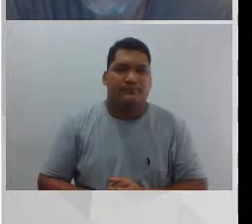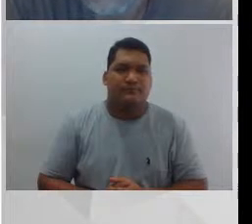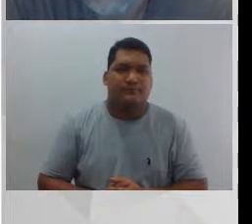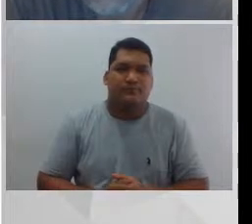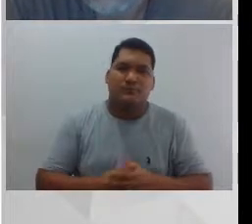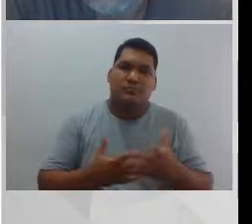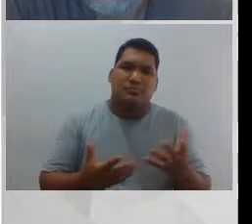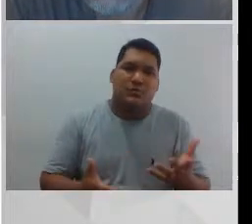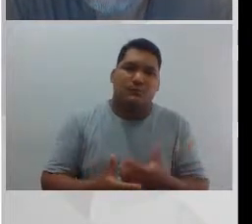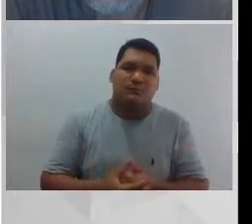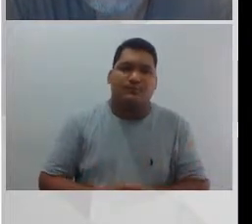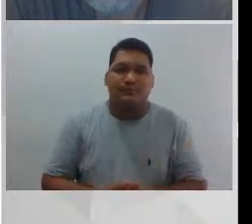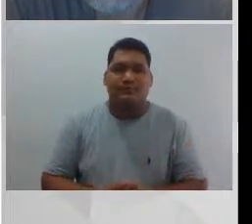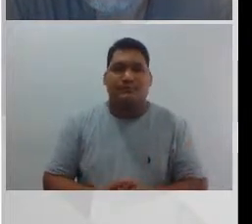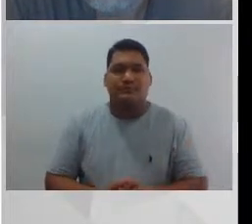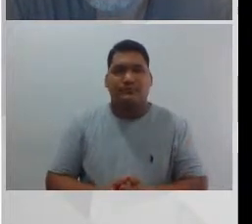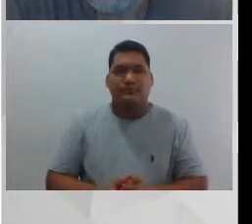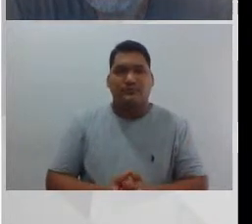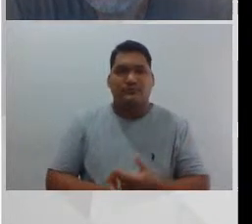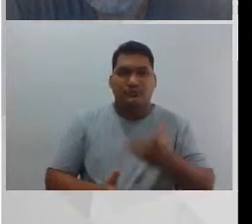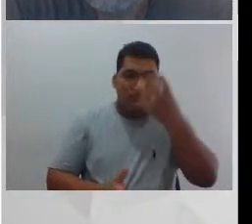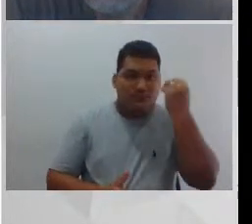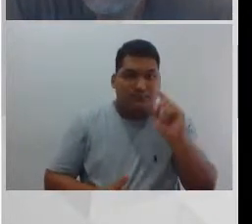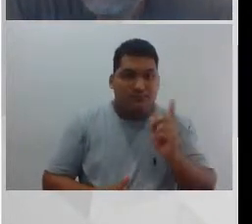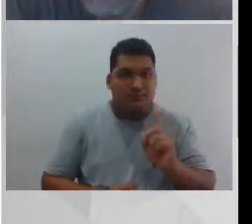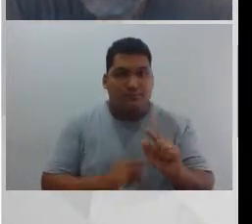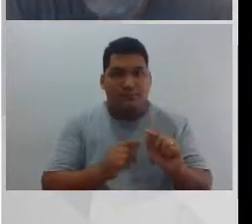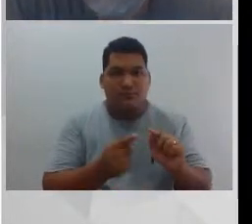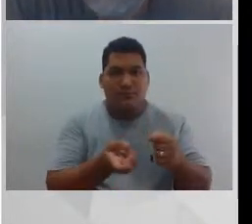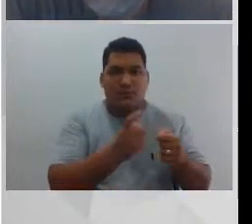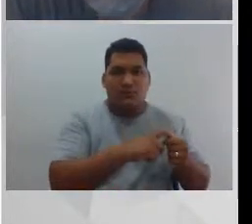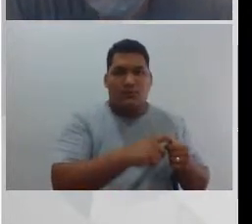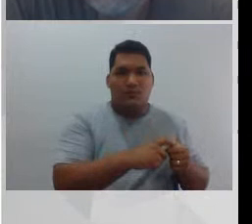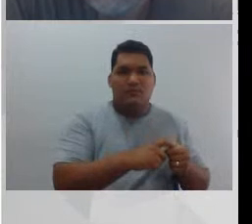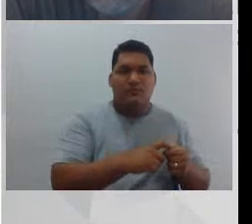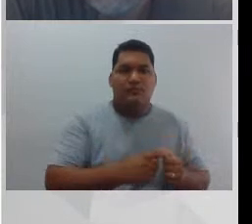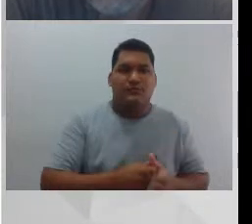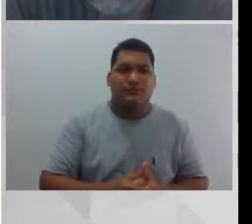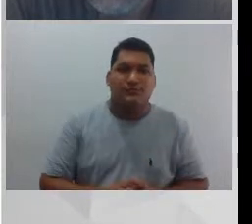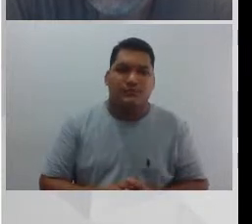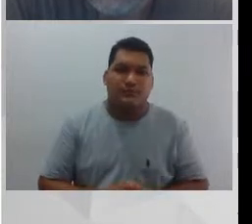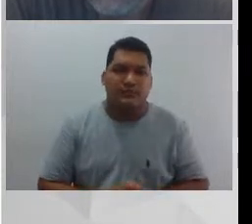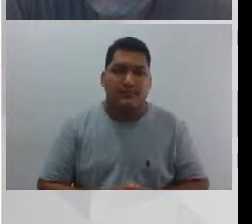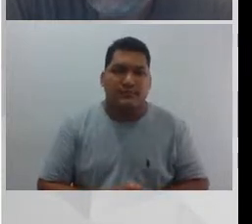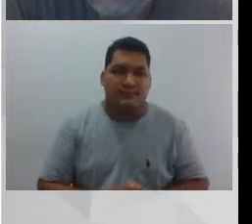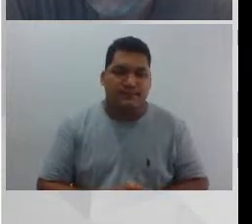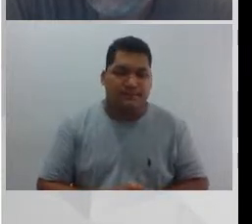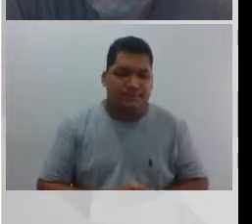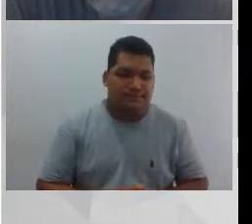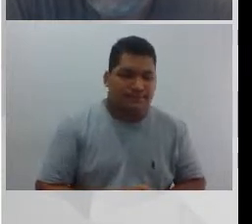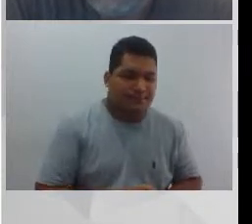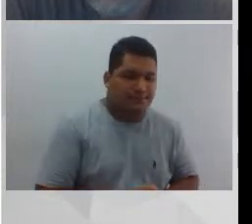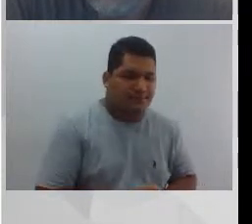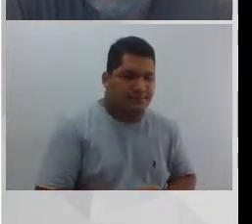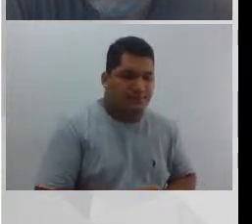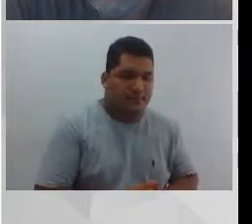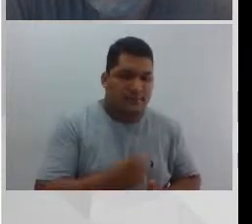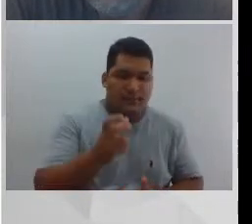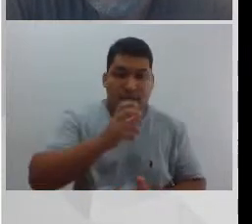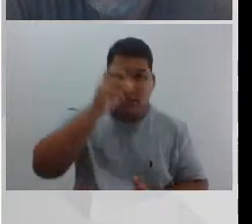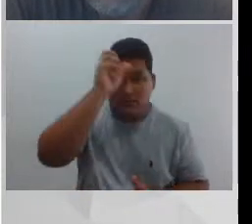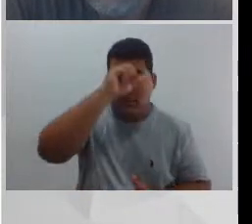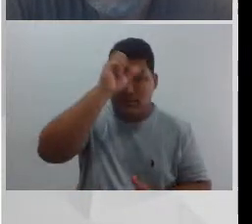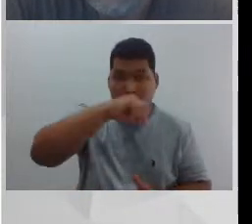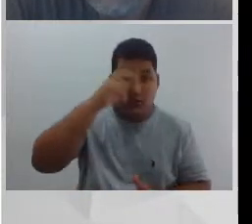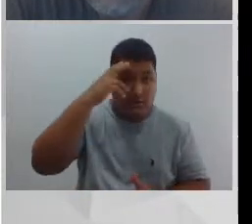Então, nunca esquecer, vou voltar aqui, e aprender inteligência